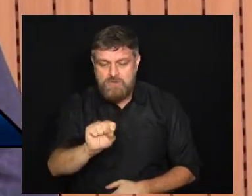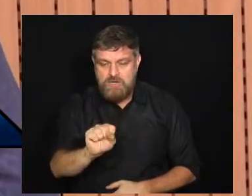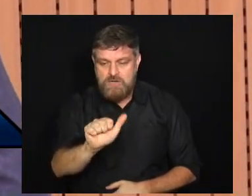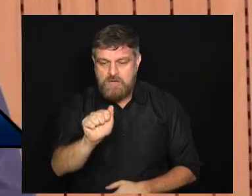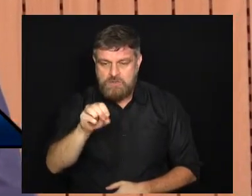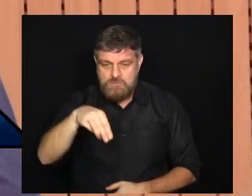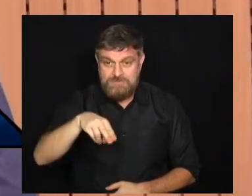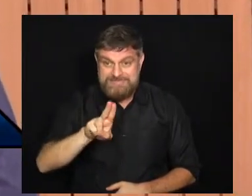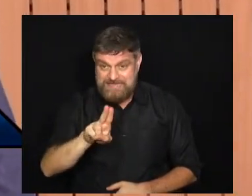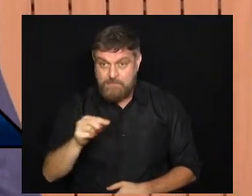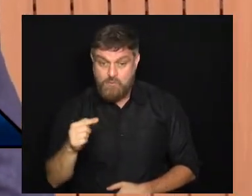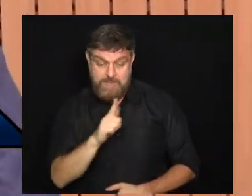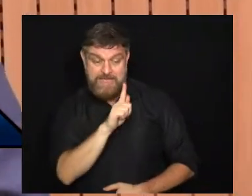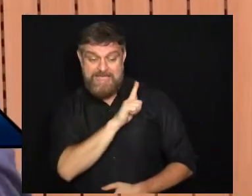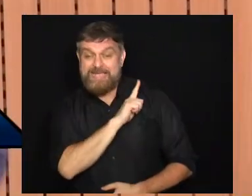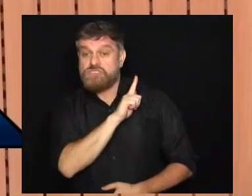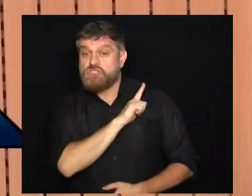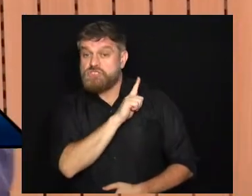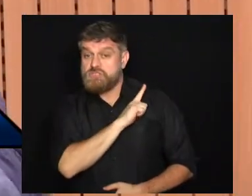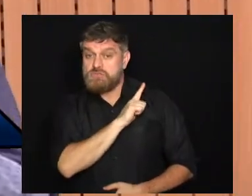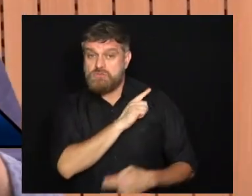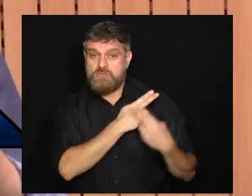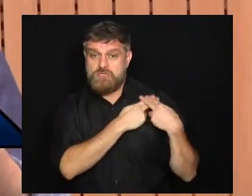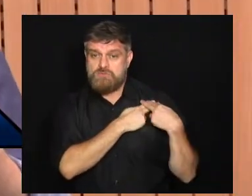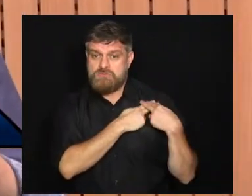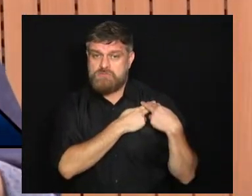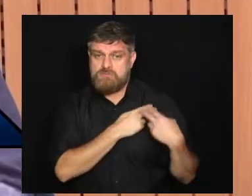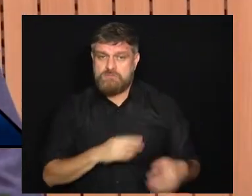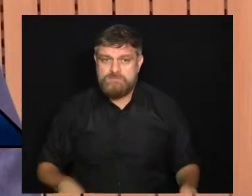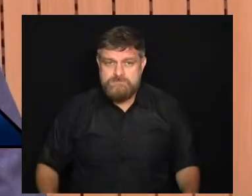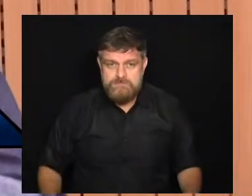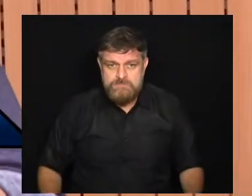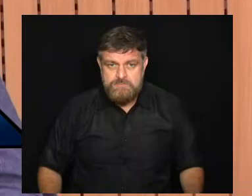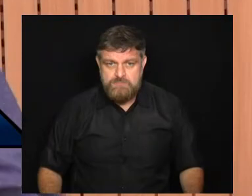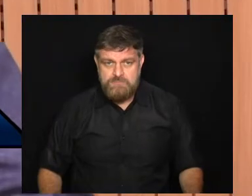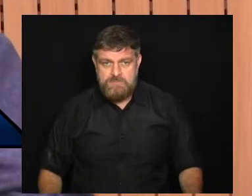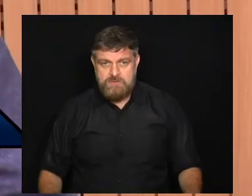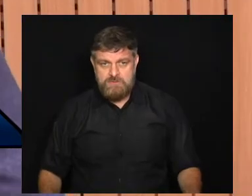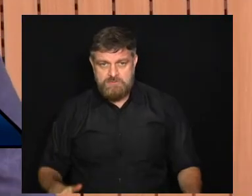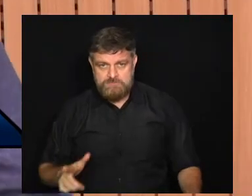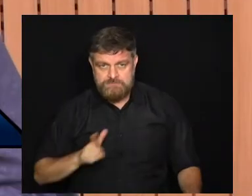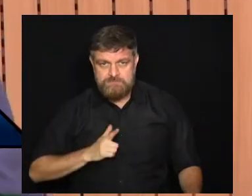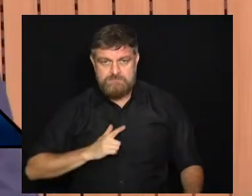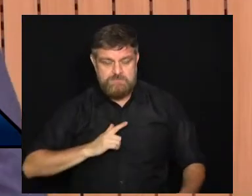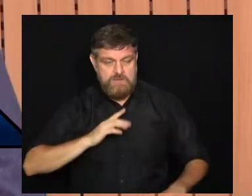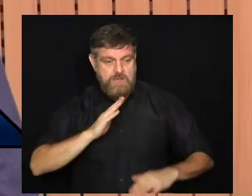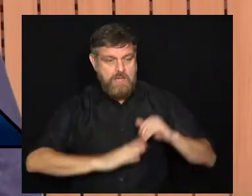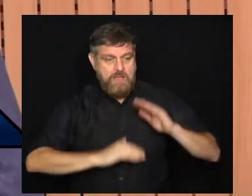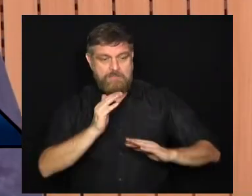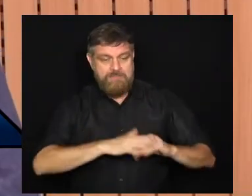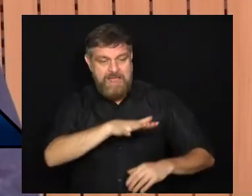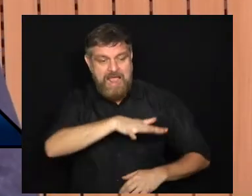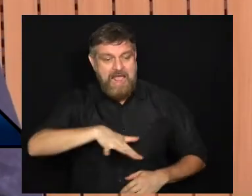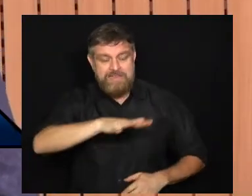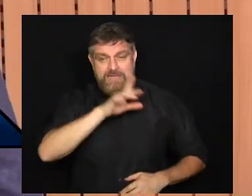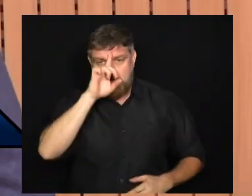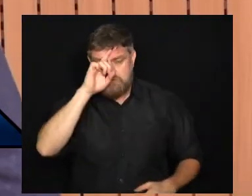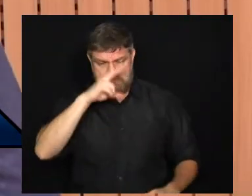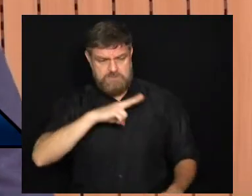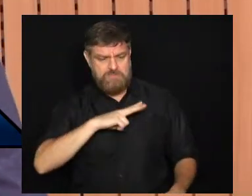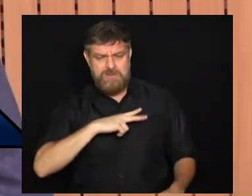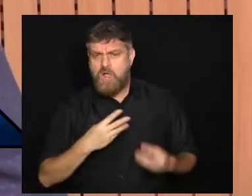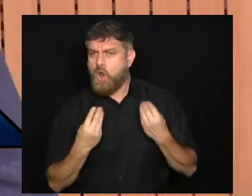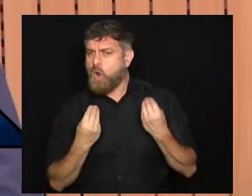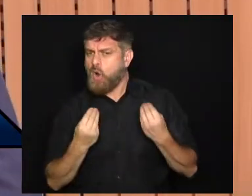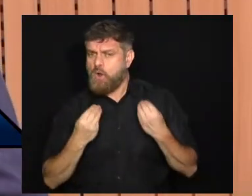de gestão na rede Mário Gatti, na coordenação do SAMU, está realizando atividades profissionais na rede privada no horário de trabalho na rede